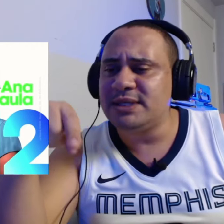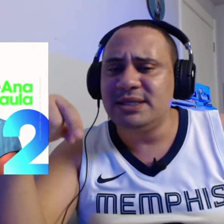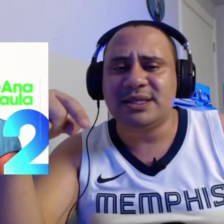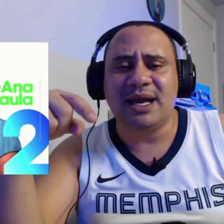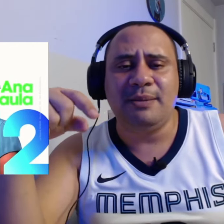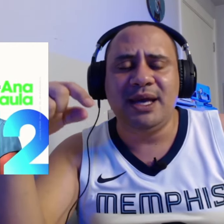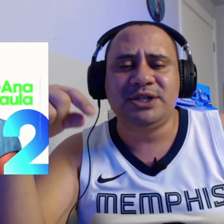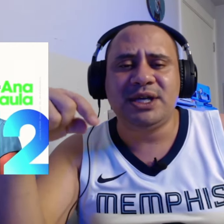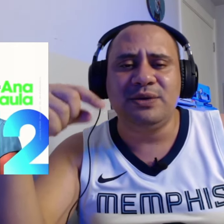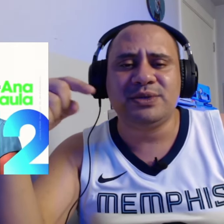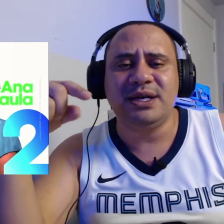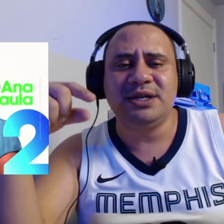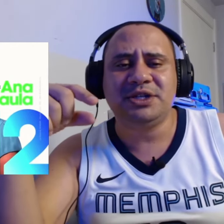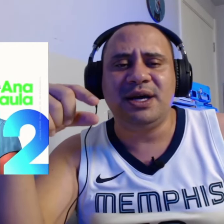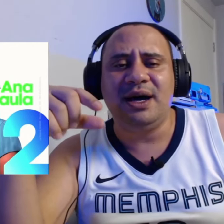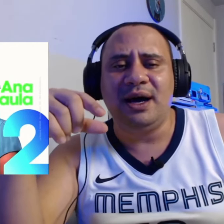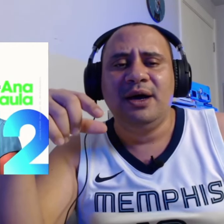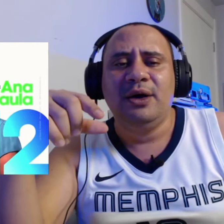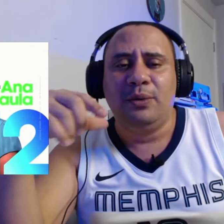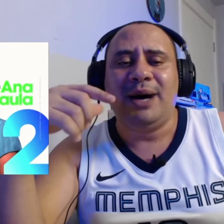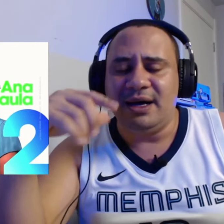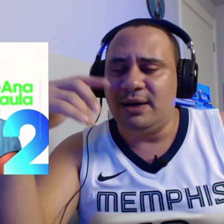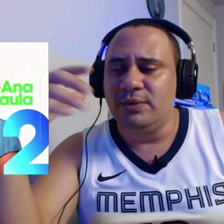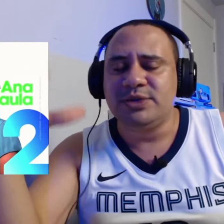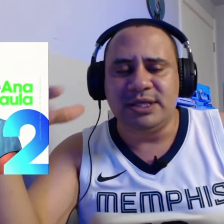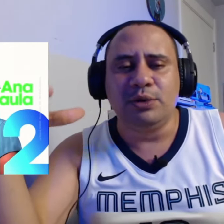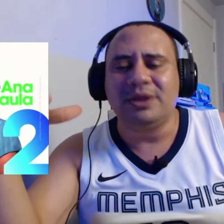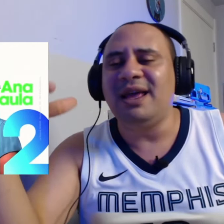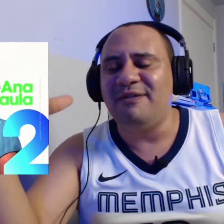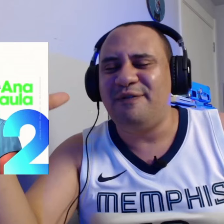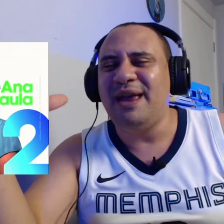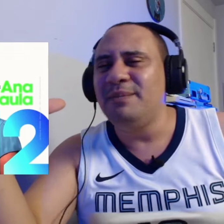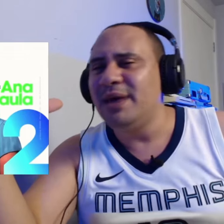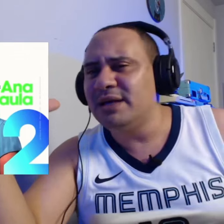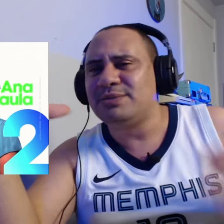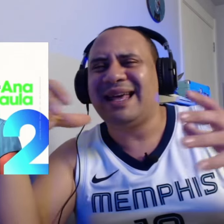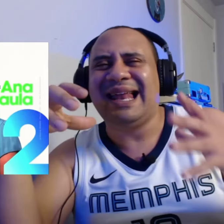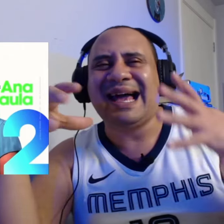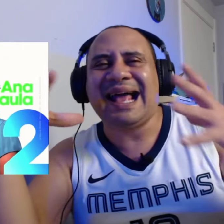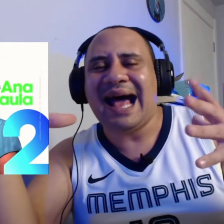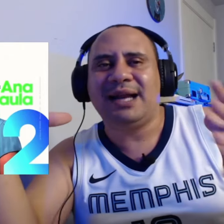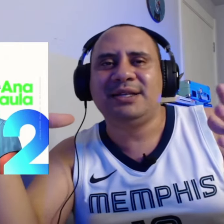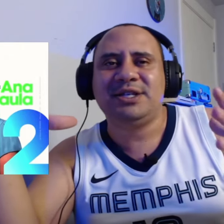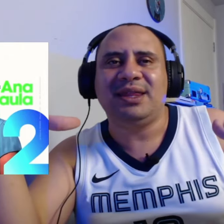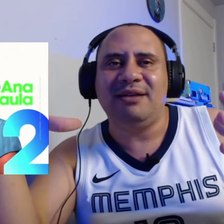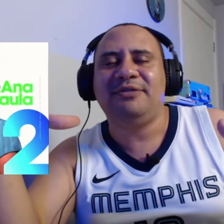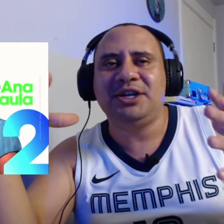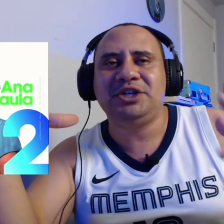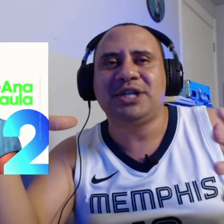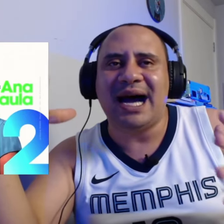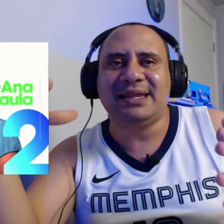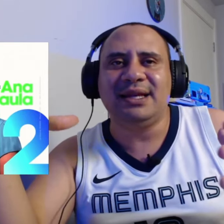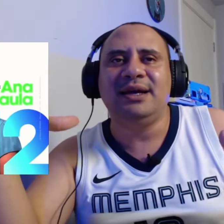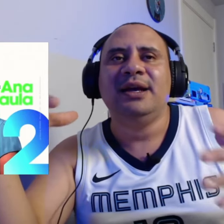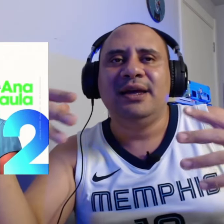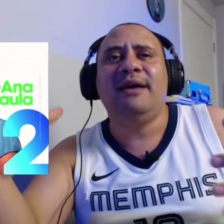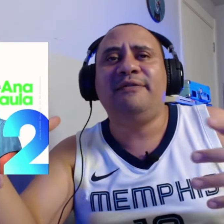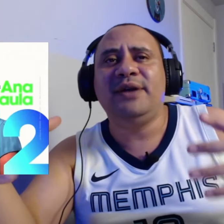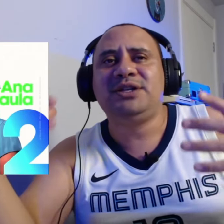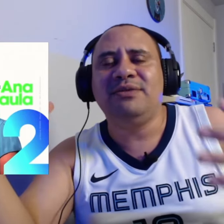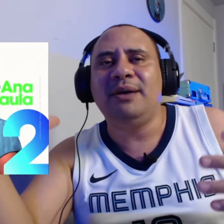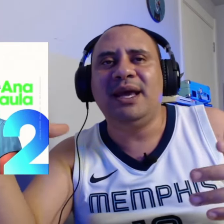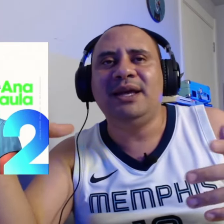espero, sinceramente, que não seja um Ciro TV mesmo, aquela cara de TV chata,